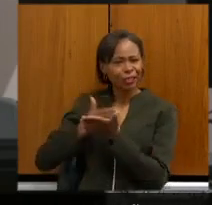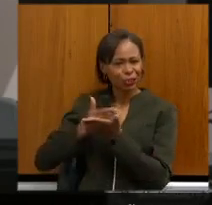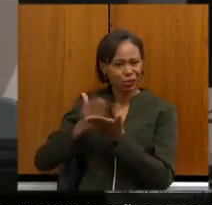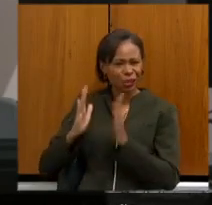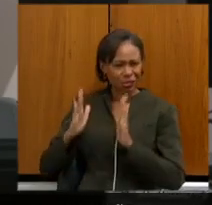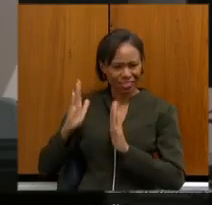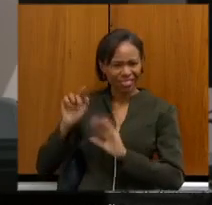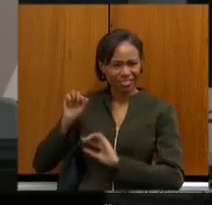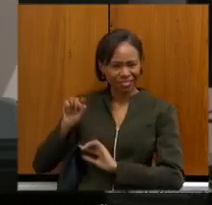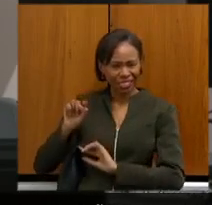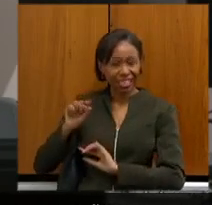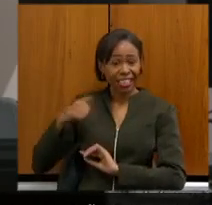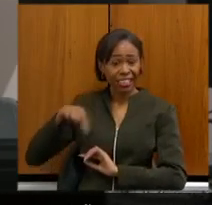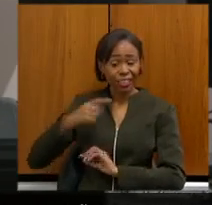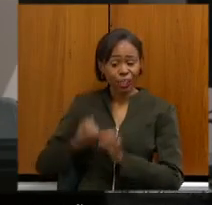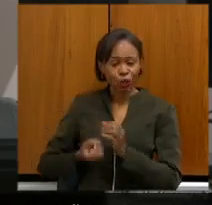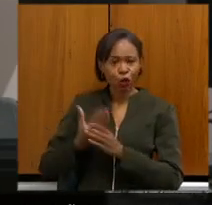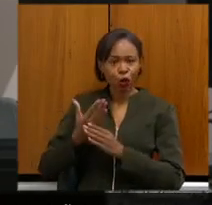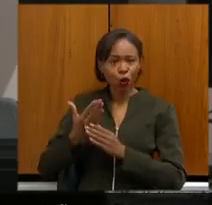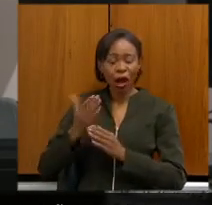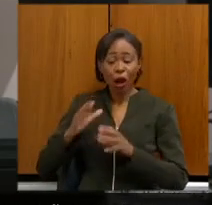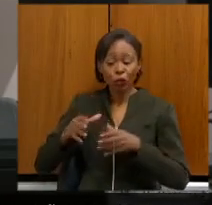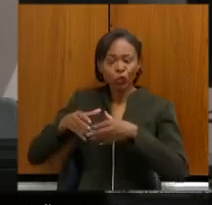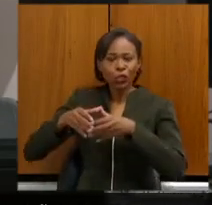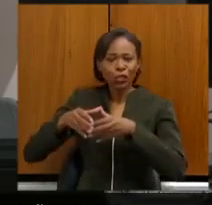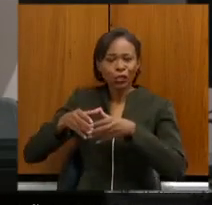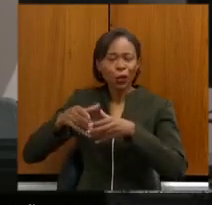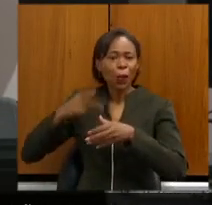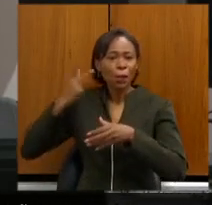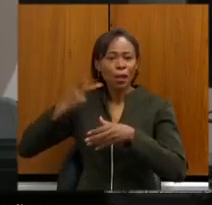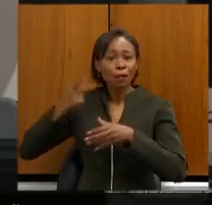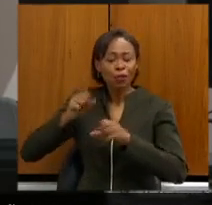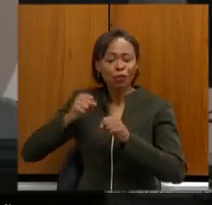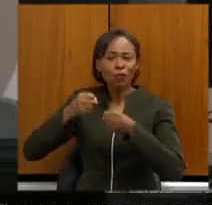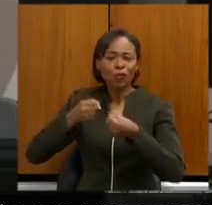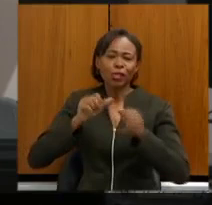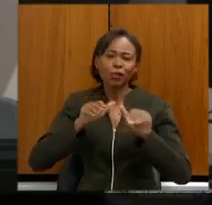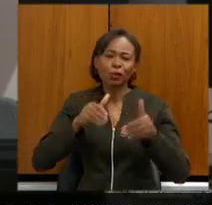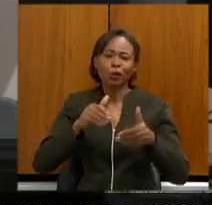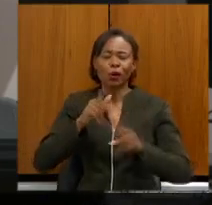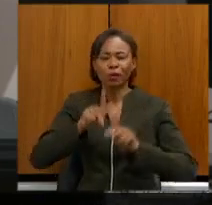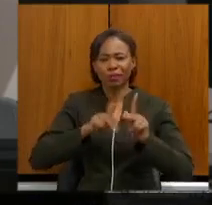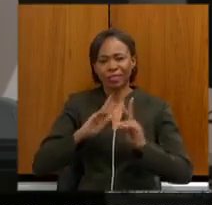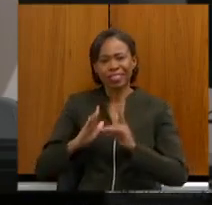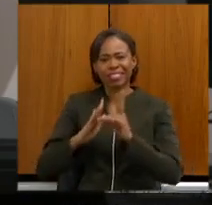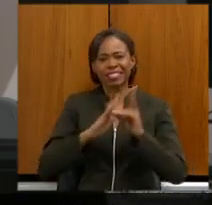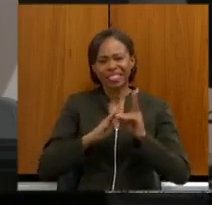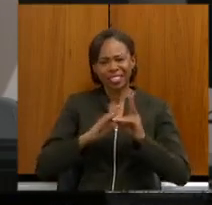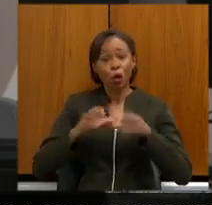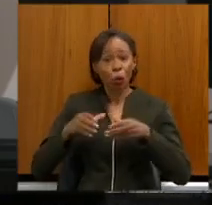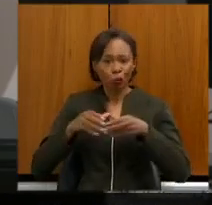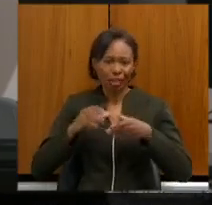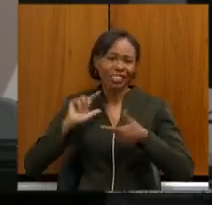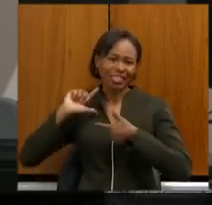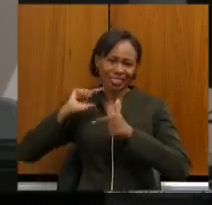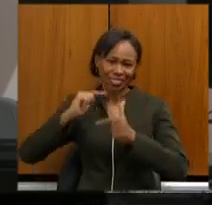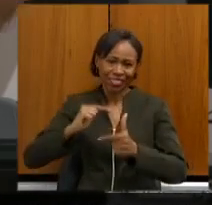do seu mandato à frente parlamentar em defesa dos direitos dos povos indígenas comunidades e povos tradicionais